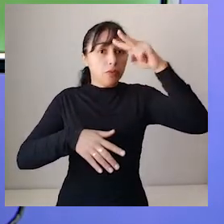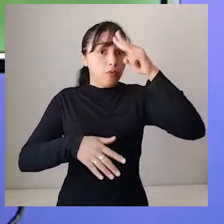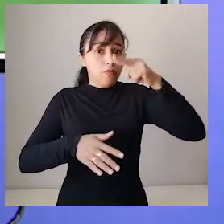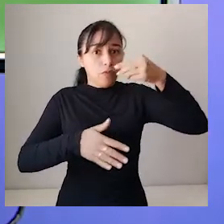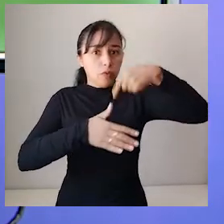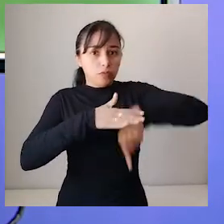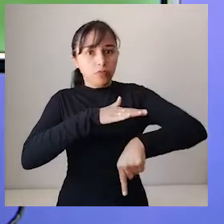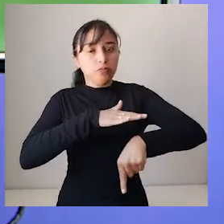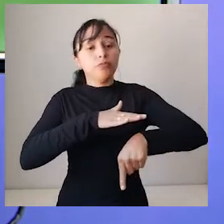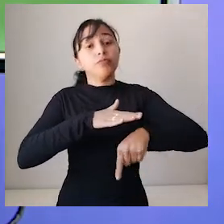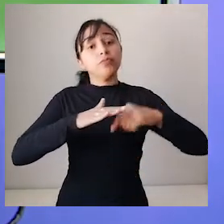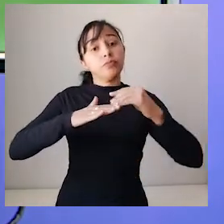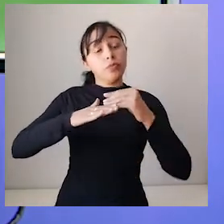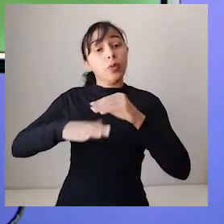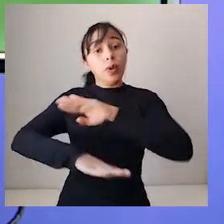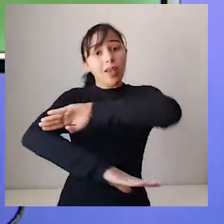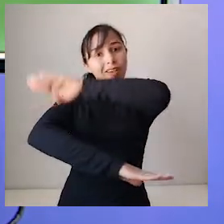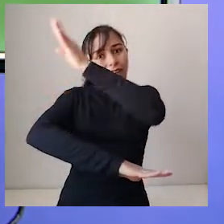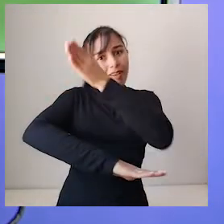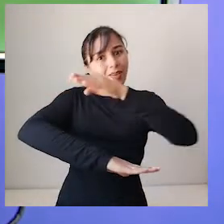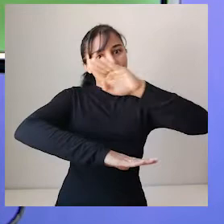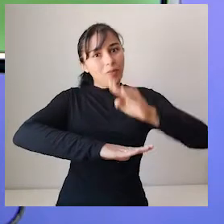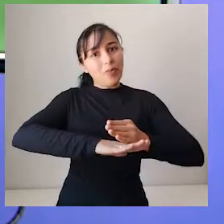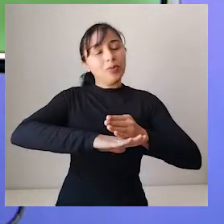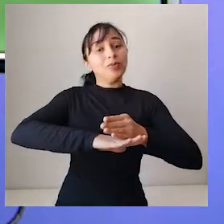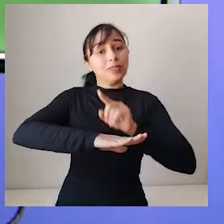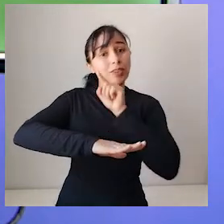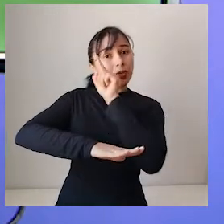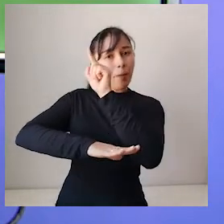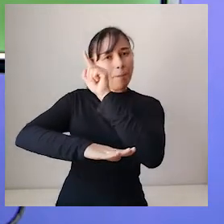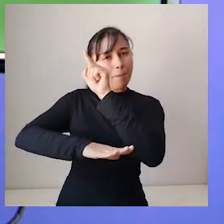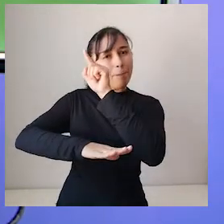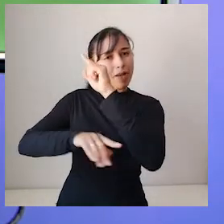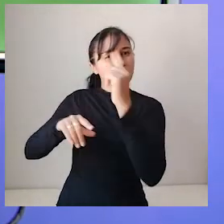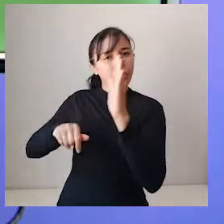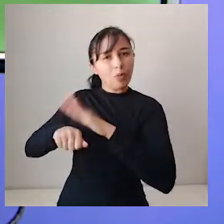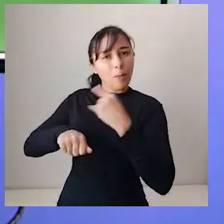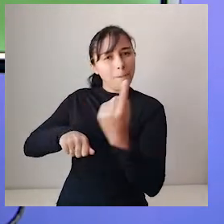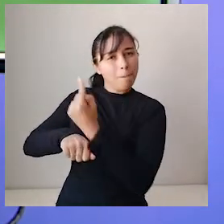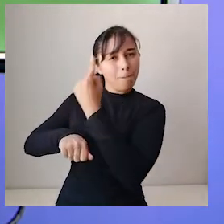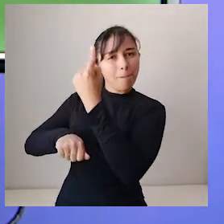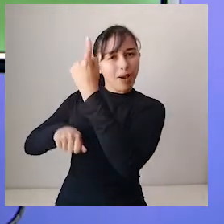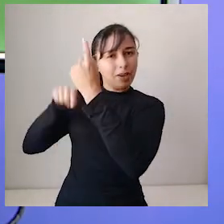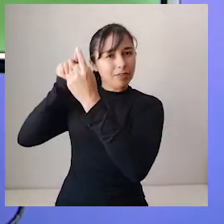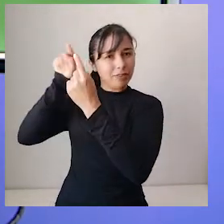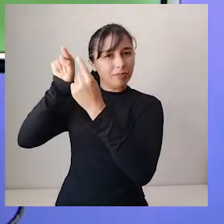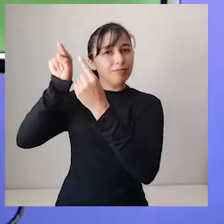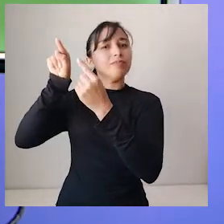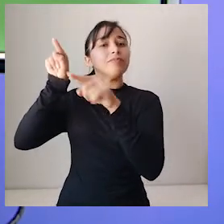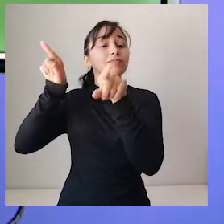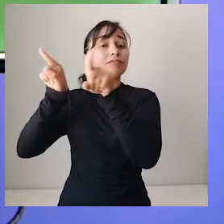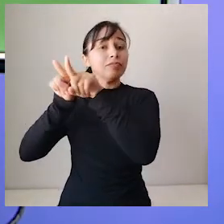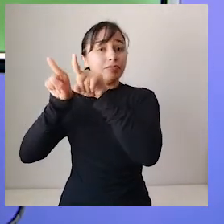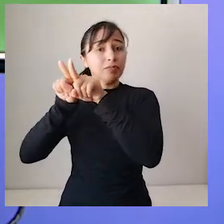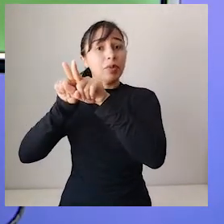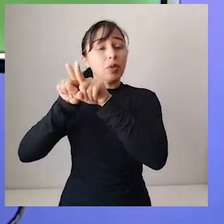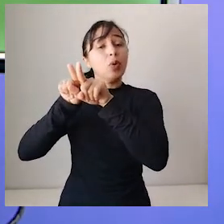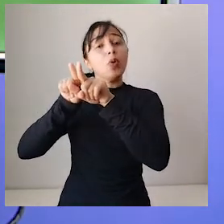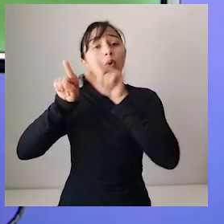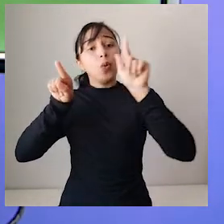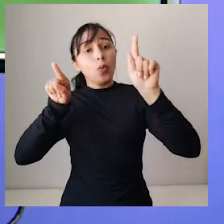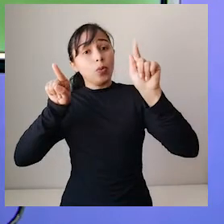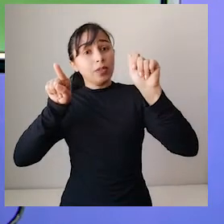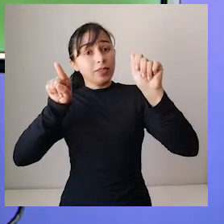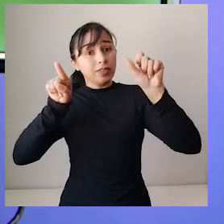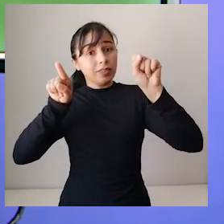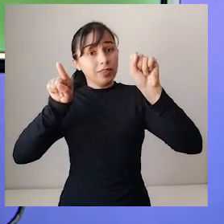E lá em cima de uma montanha, como nós temos menos gases, os gases são